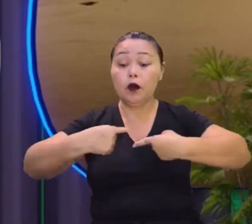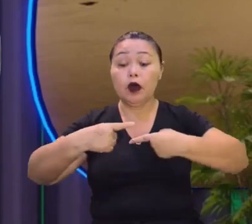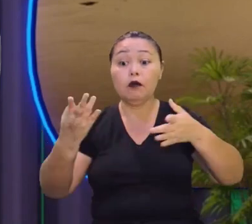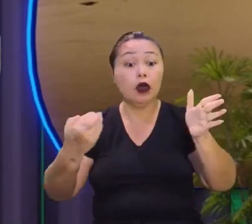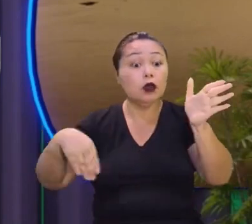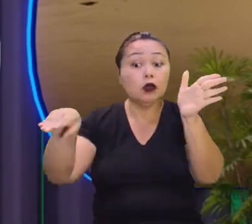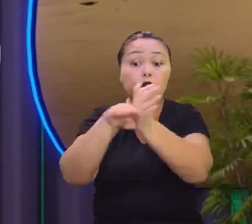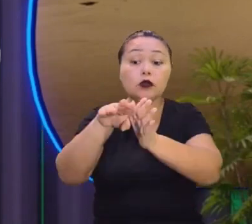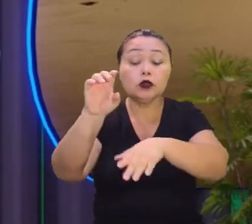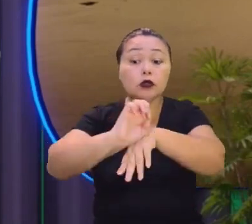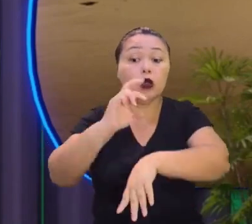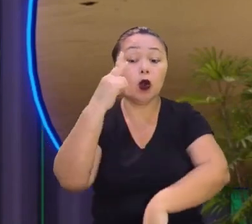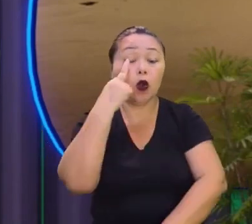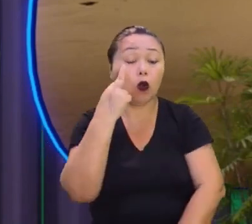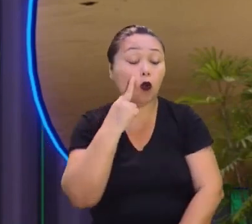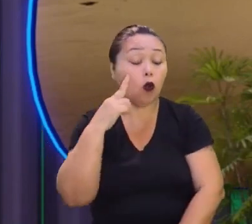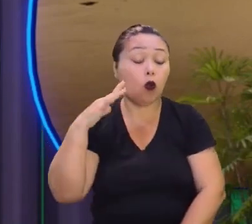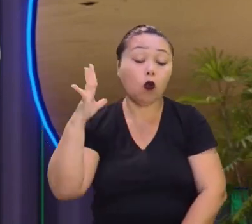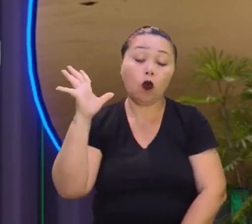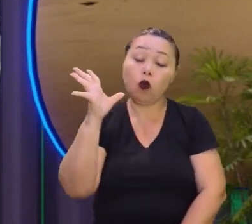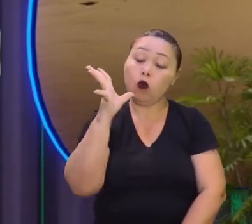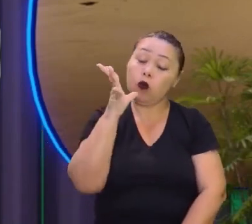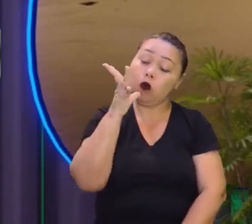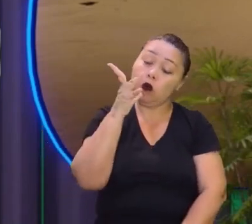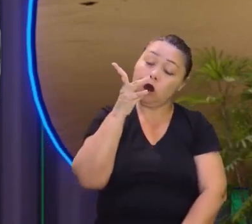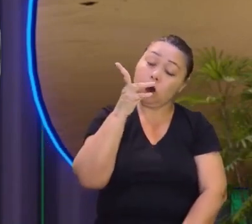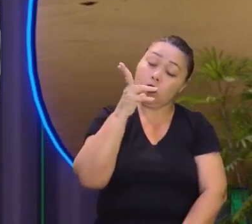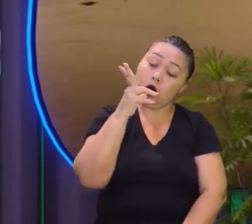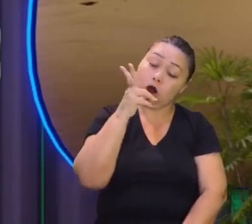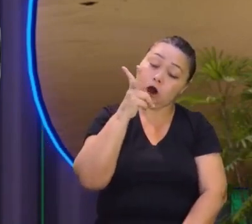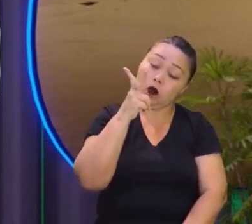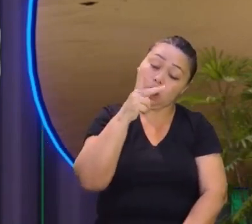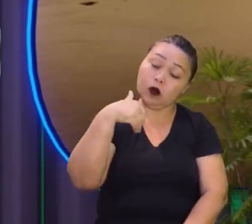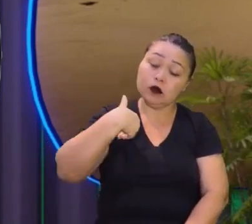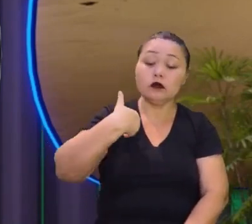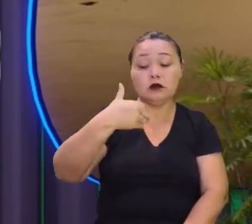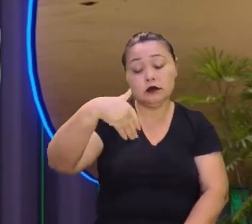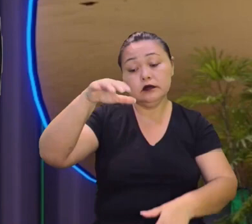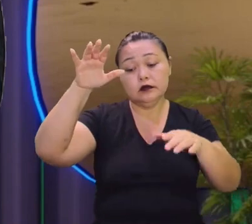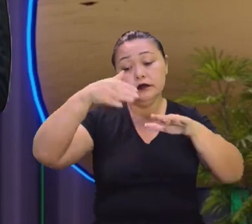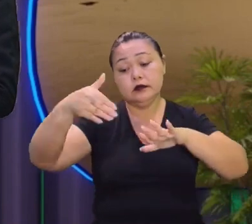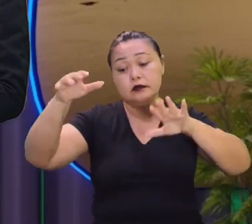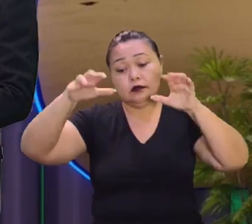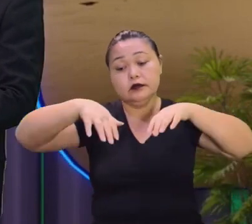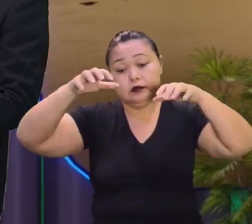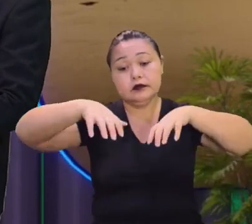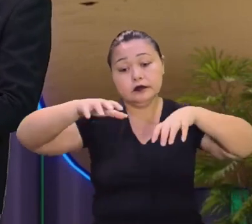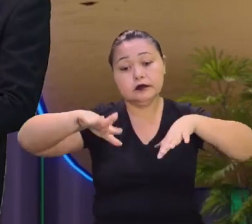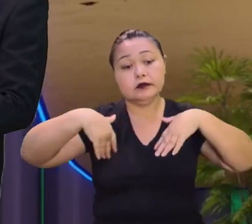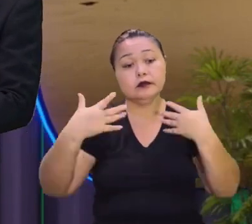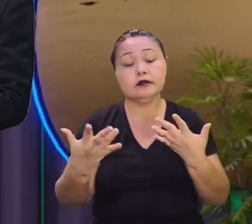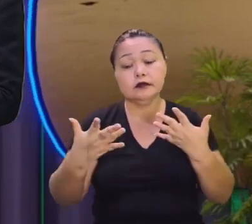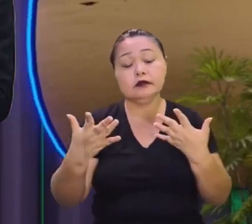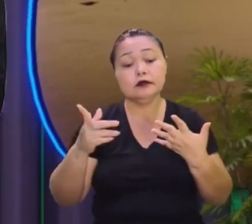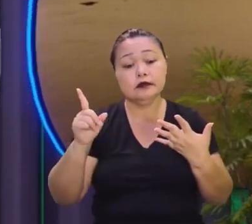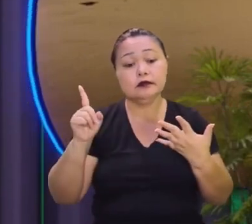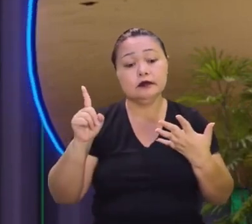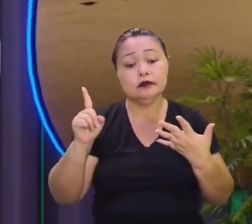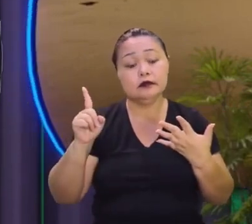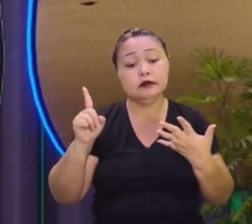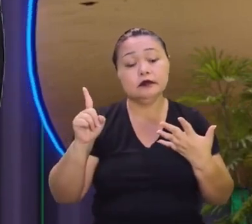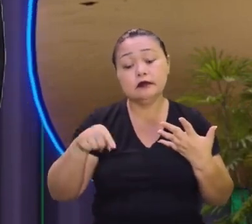desafiador para poder chegar aqui em Rondônia, demorava um tempão, principalmente no período das chuvas, professor Jorge. Exatamente. Então,